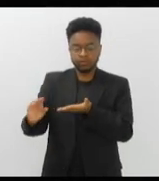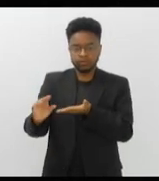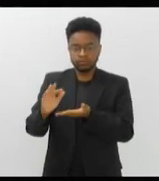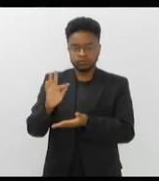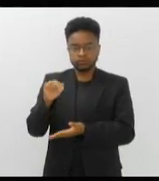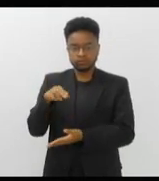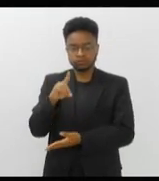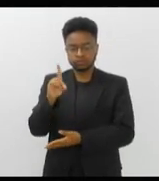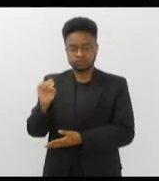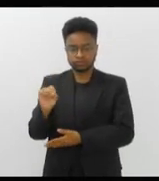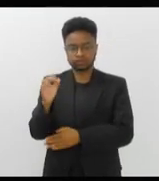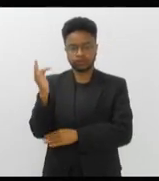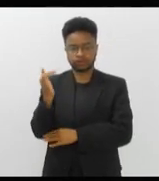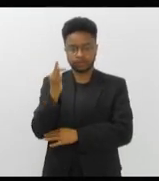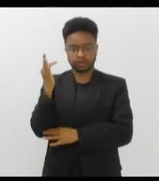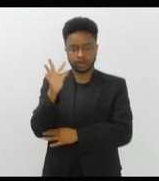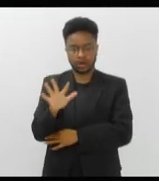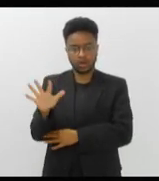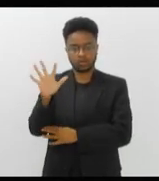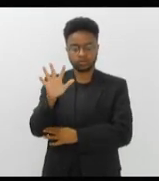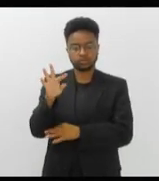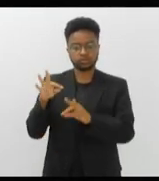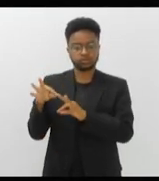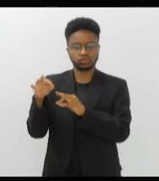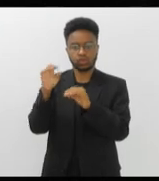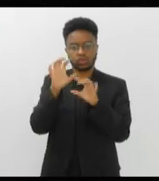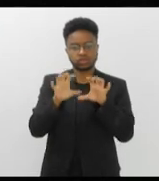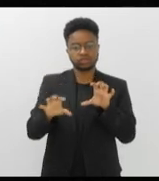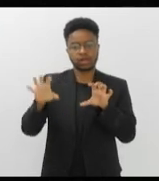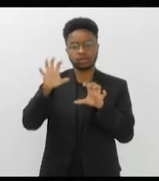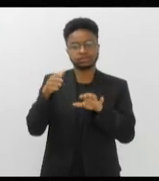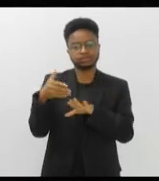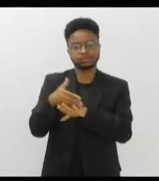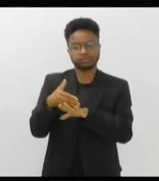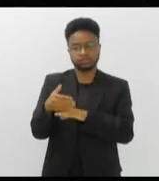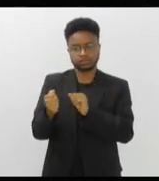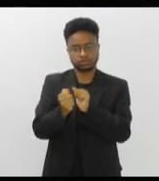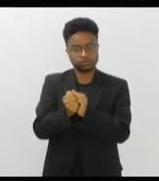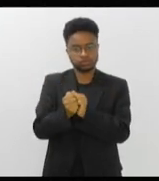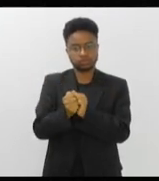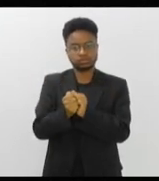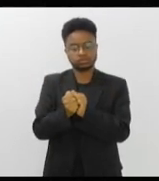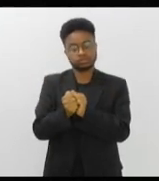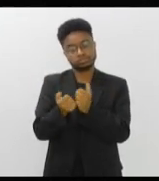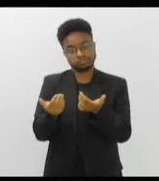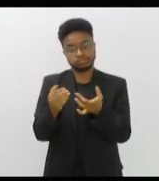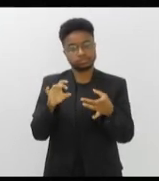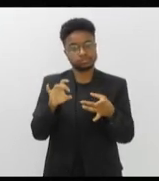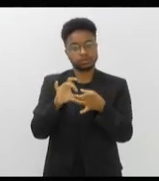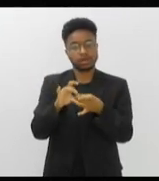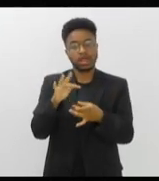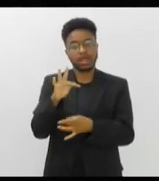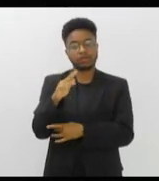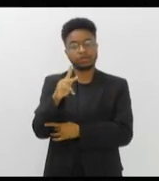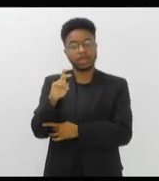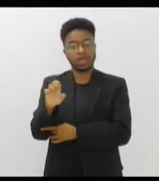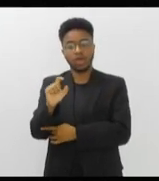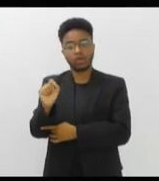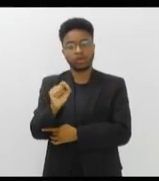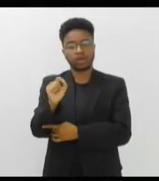Federal para todos os estados partilhares sejam segundo fpe sem nenhuma